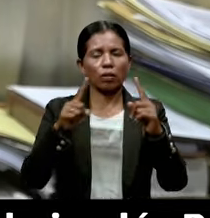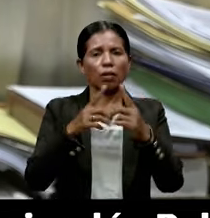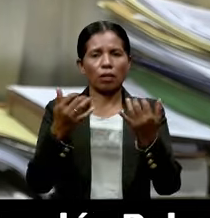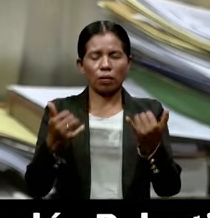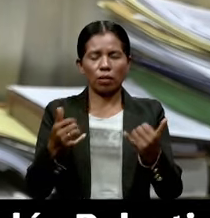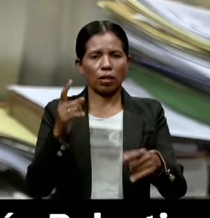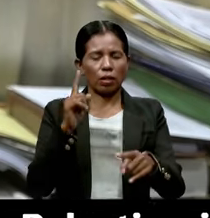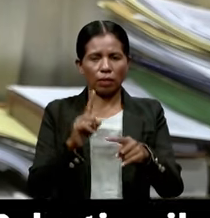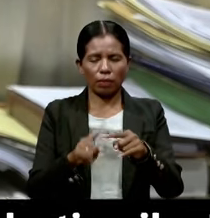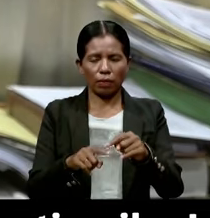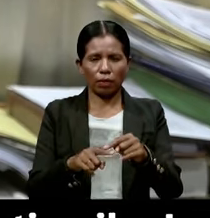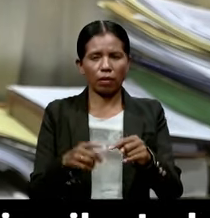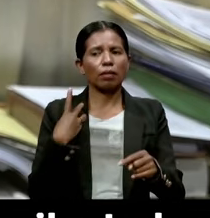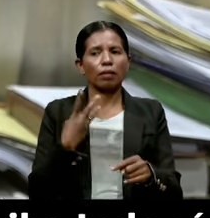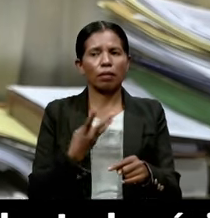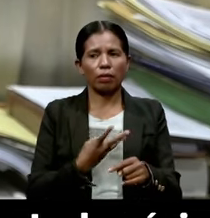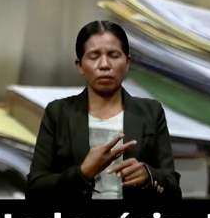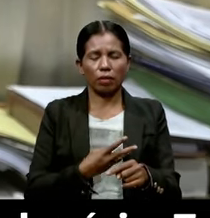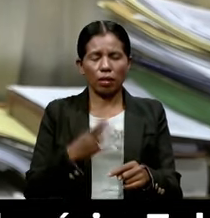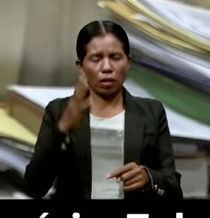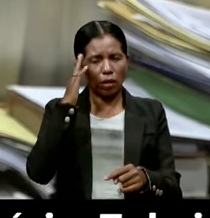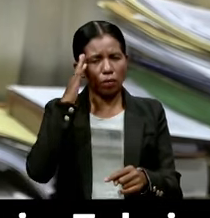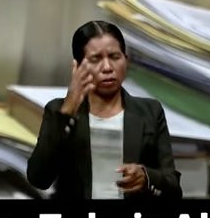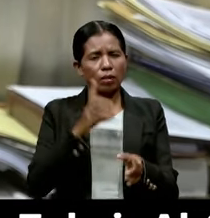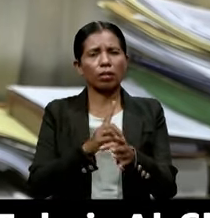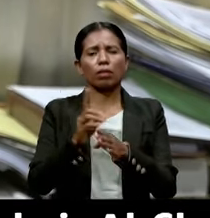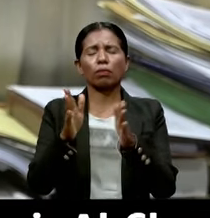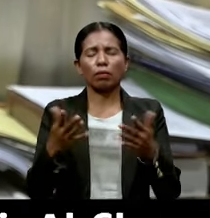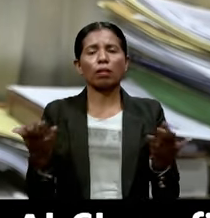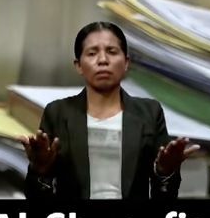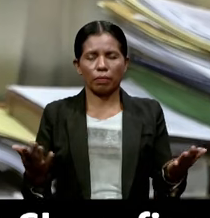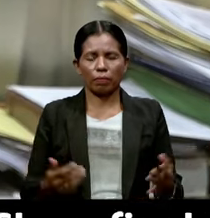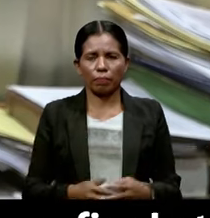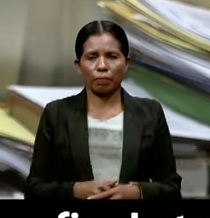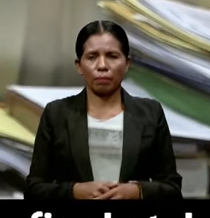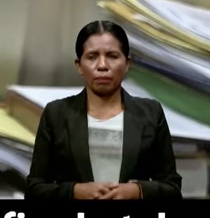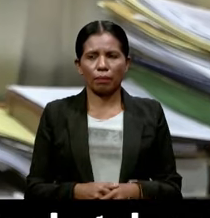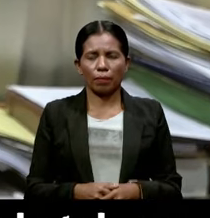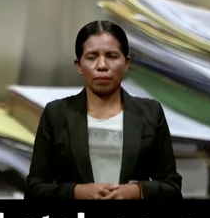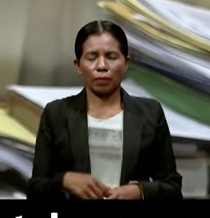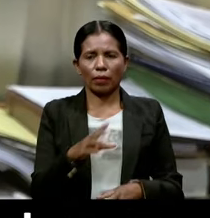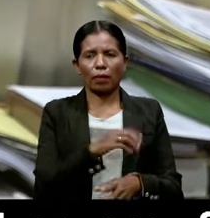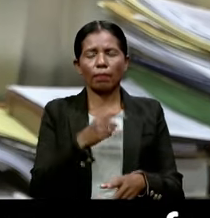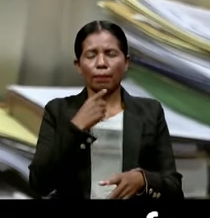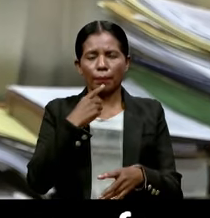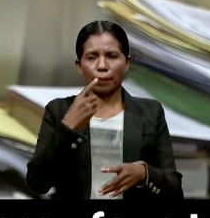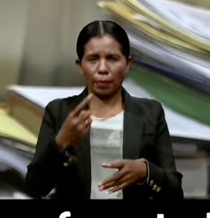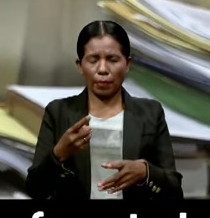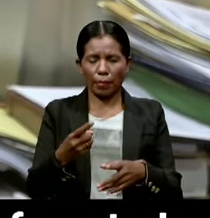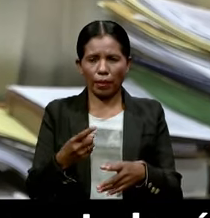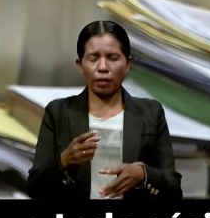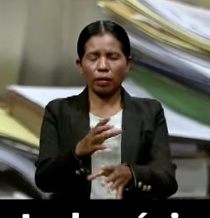fatin antang one pensamento sa dirigen ni hanebi nea se hau kontrati tabot para tahar